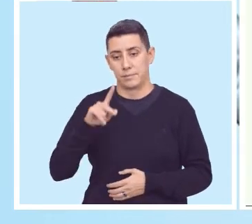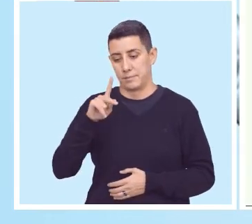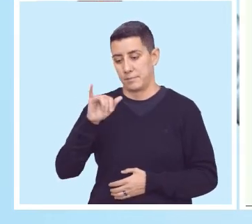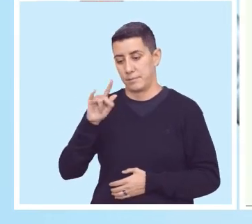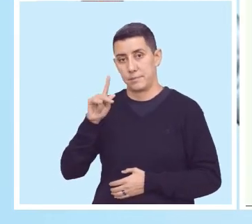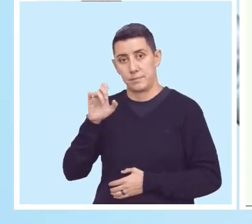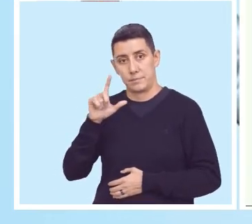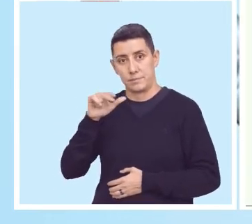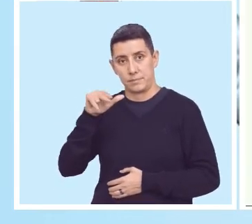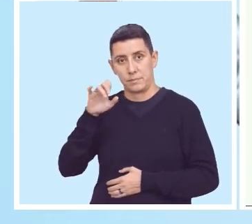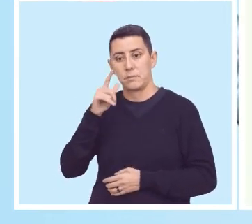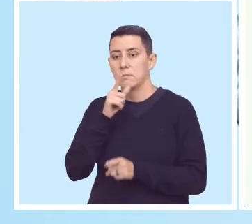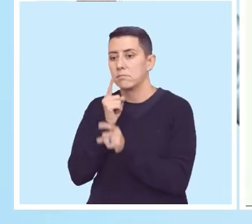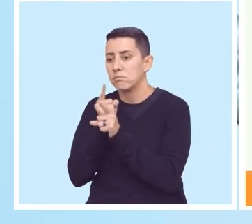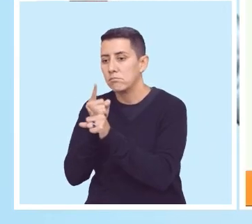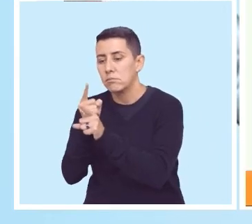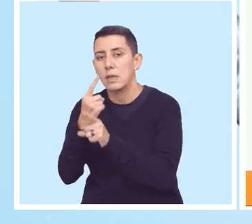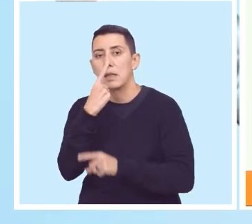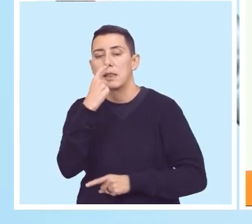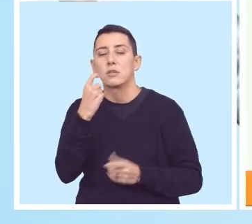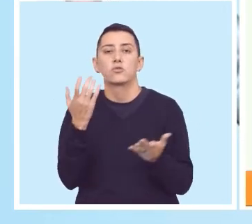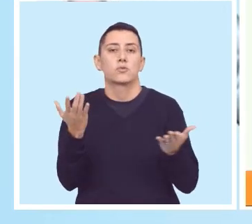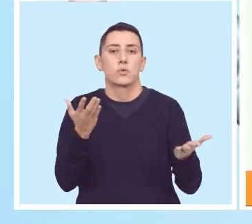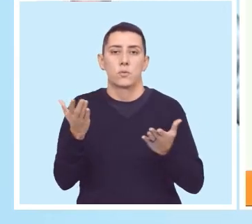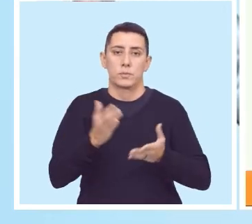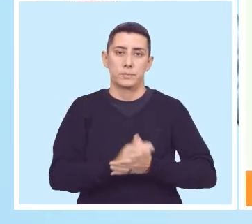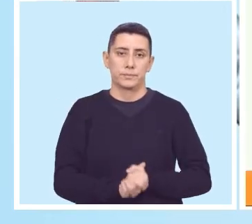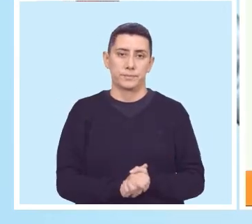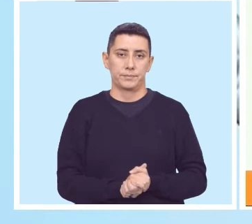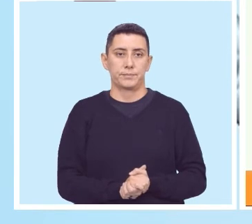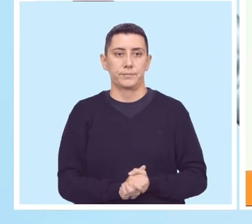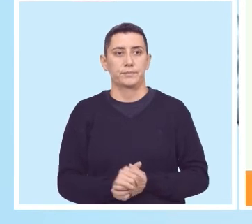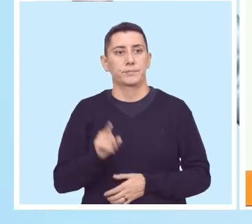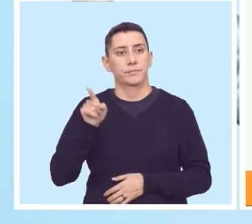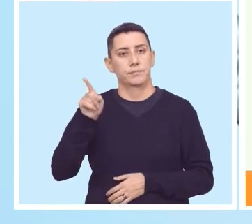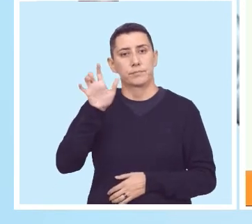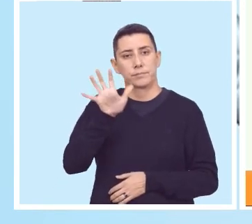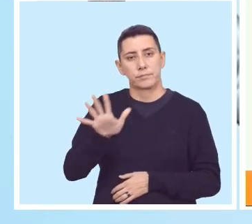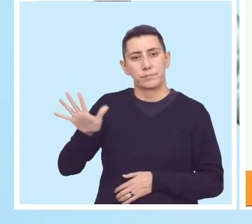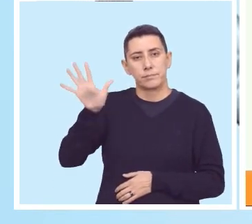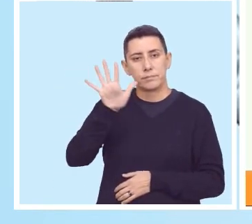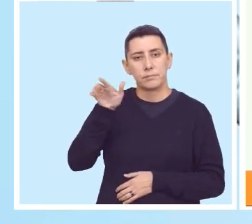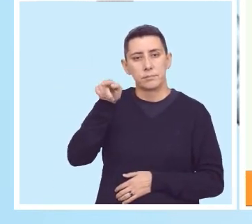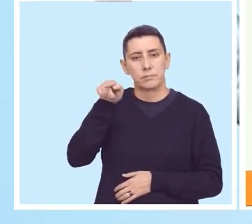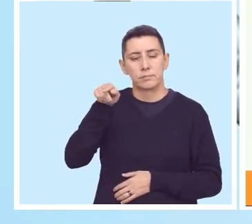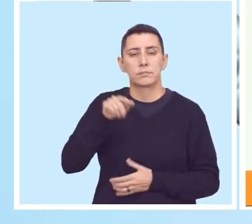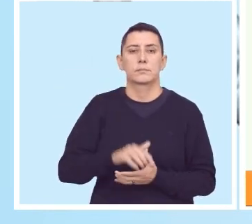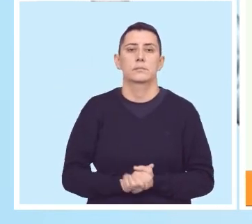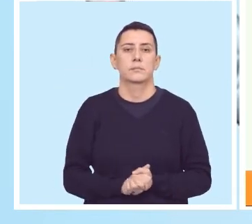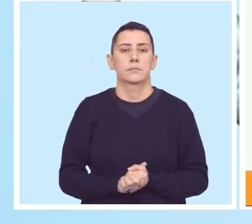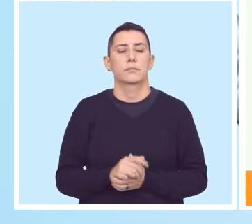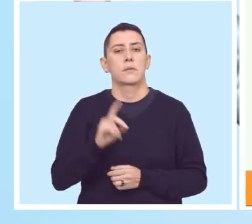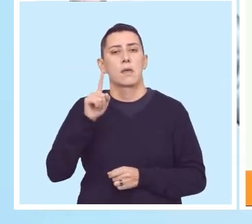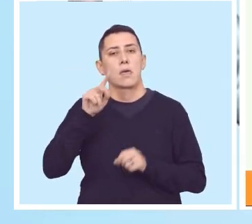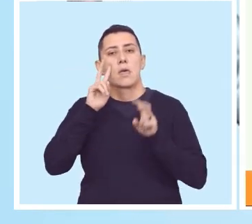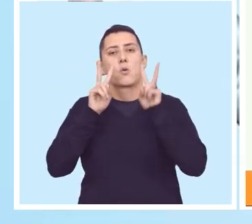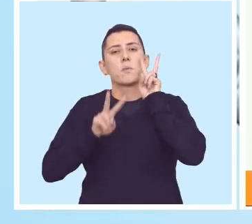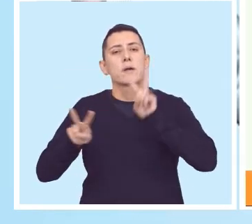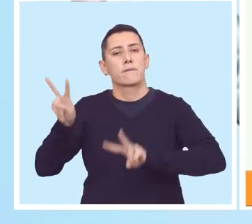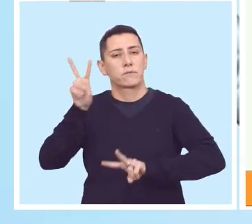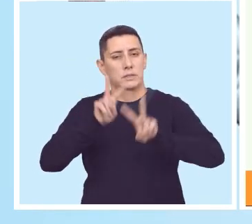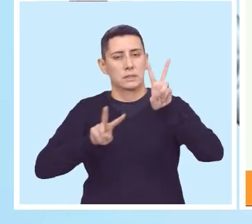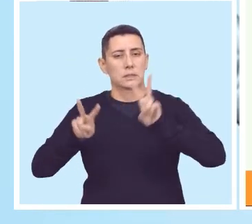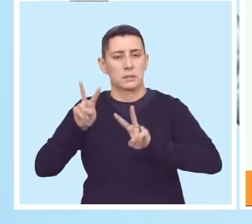e quantificação de lixo. Essa figura, ela apresenta uma visão geral